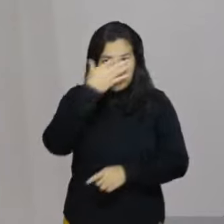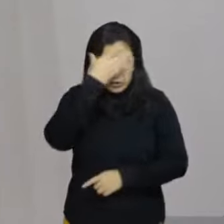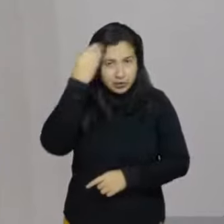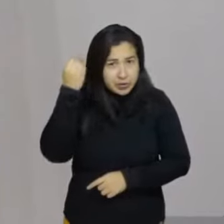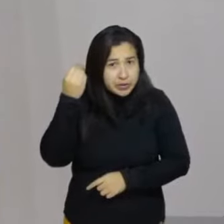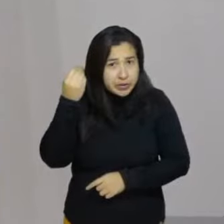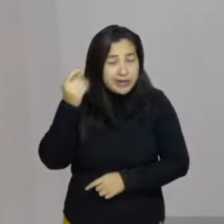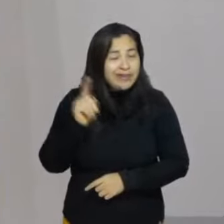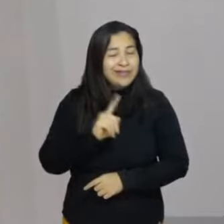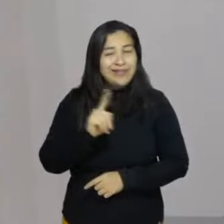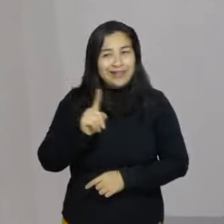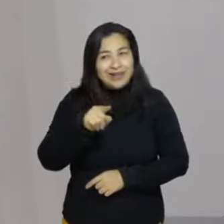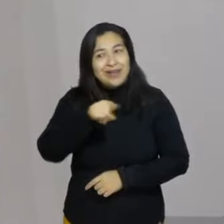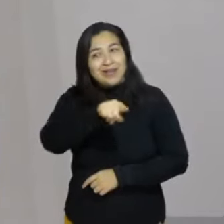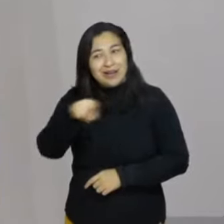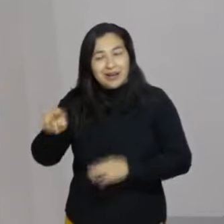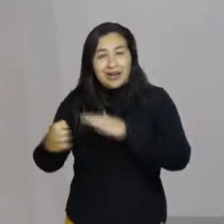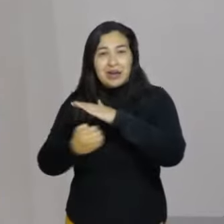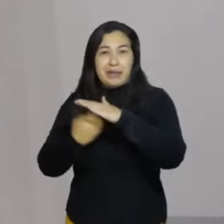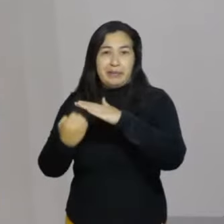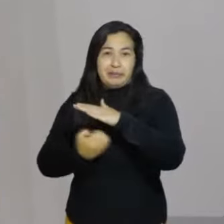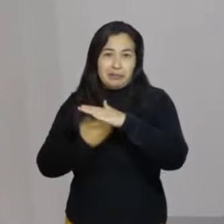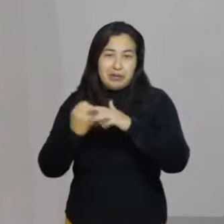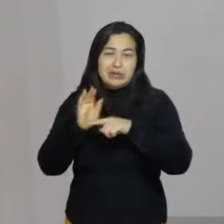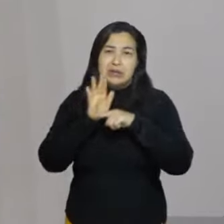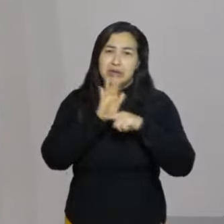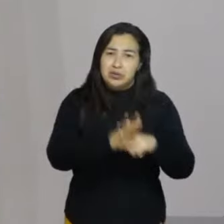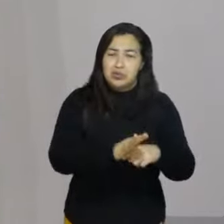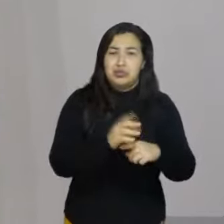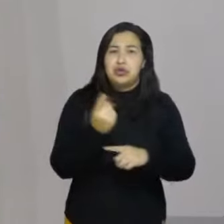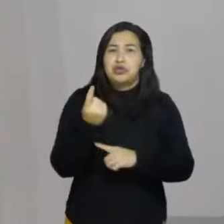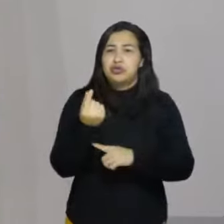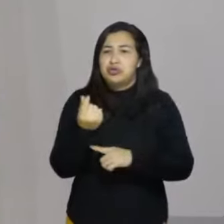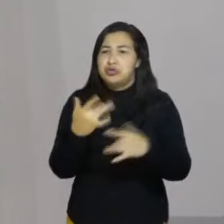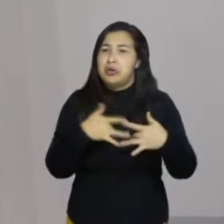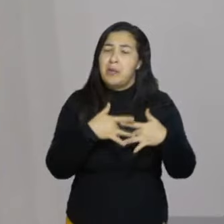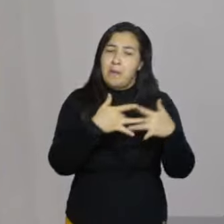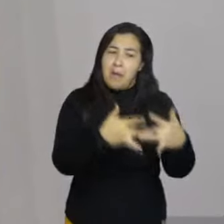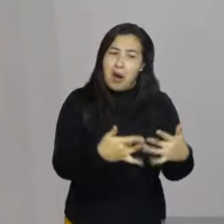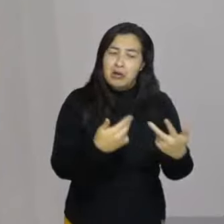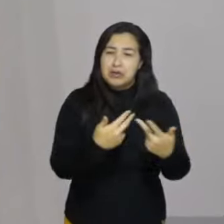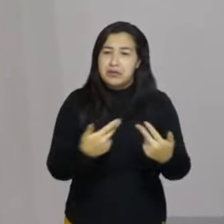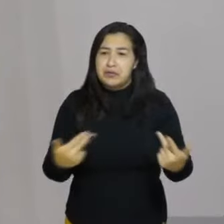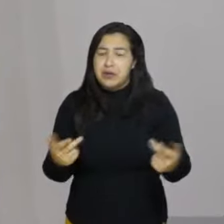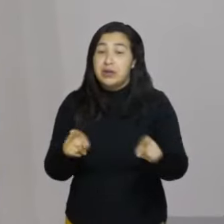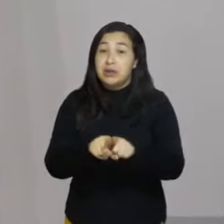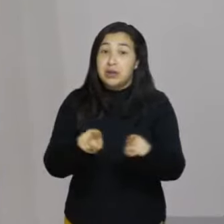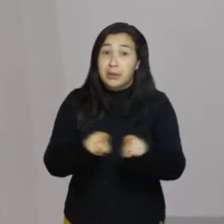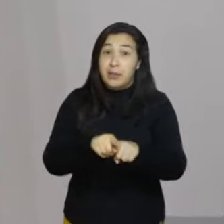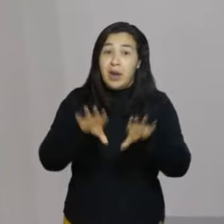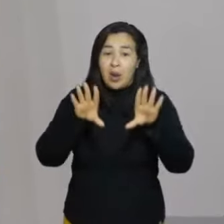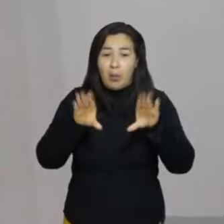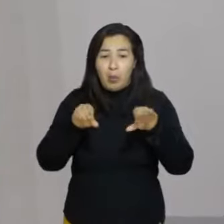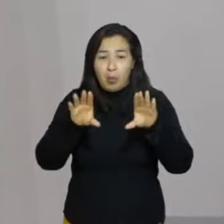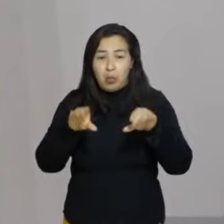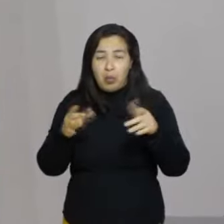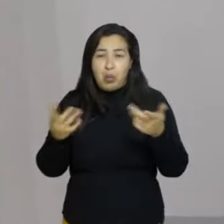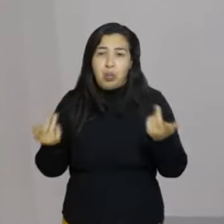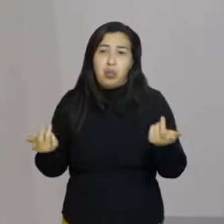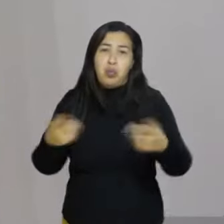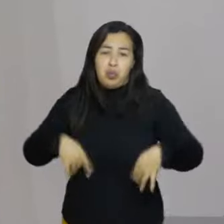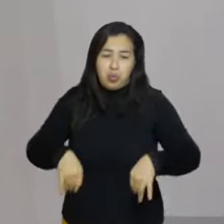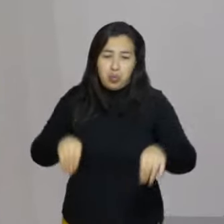salientar as empresas que têm ajudado muito com donativos para o Rio Grande do Sul, como temos aqui a empresa Lunelli,